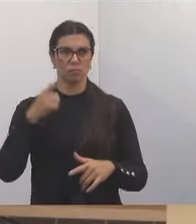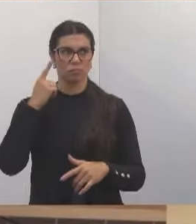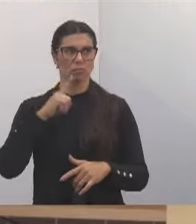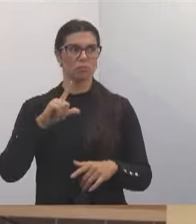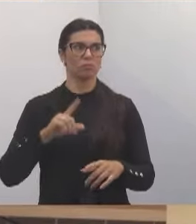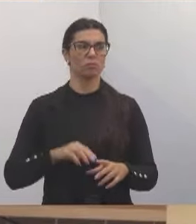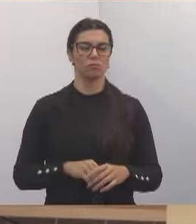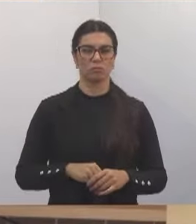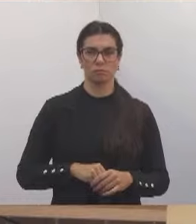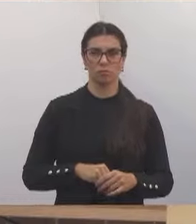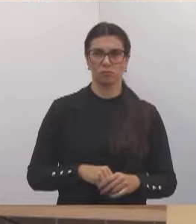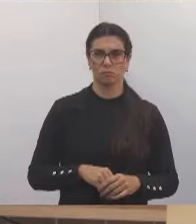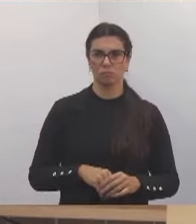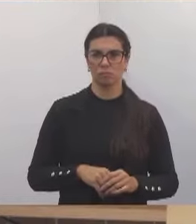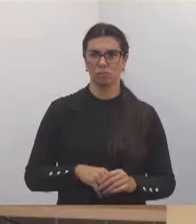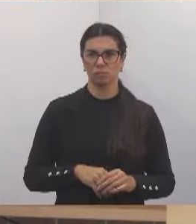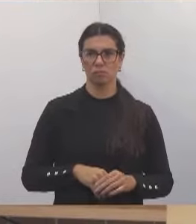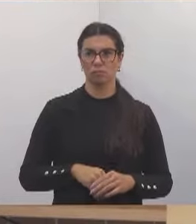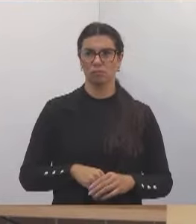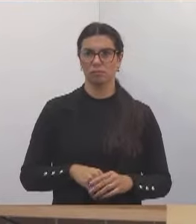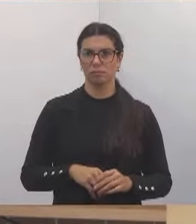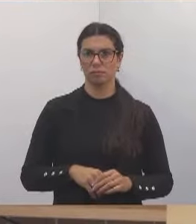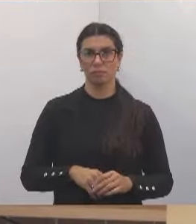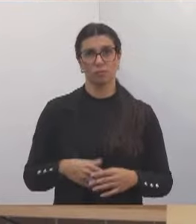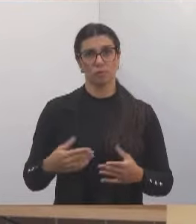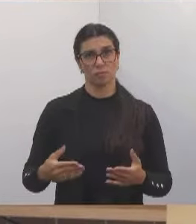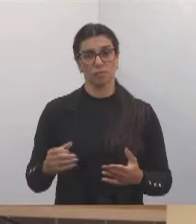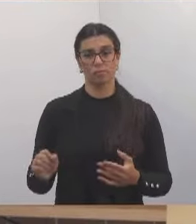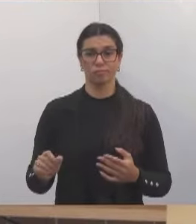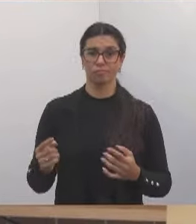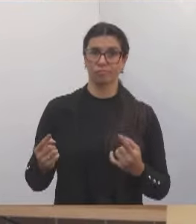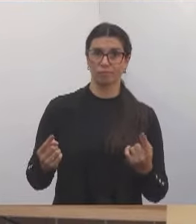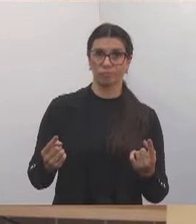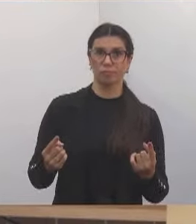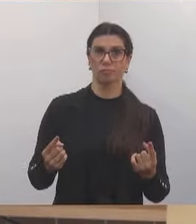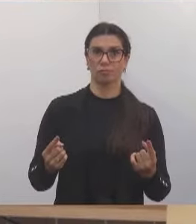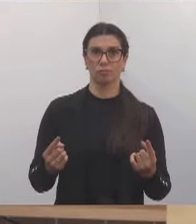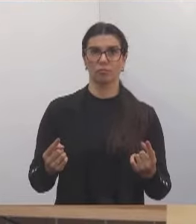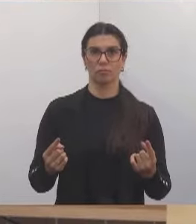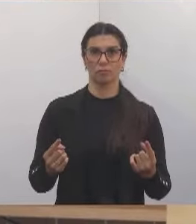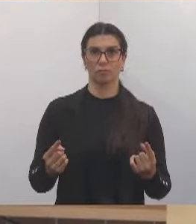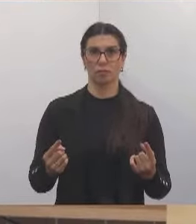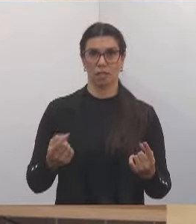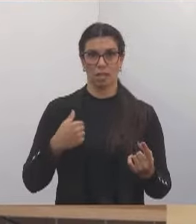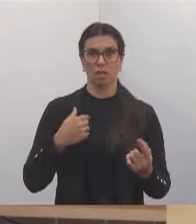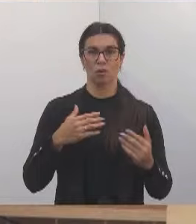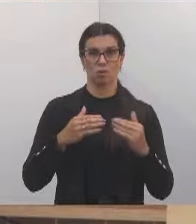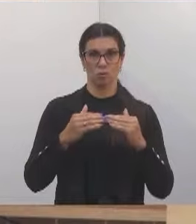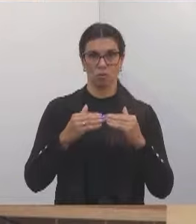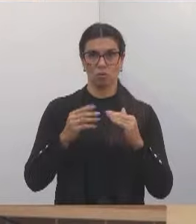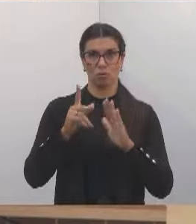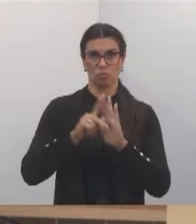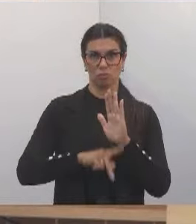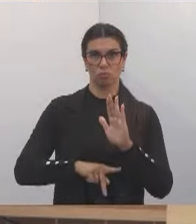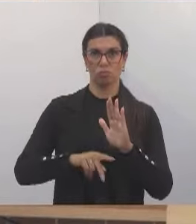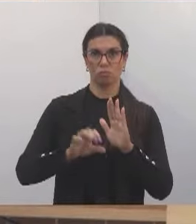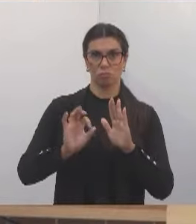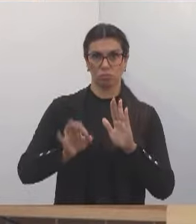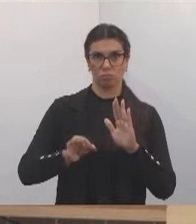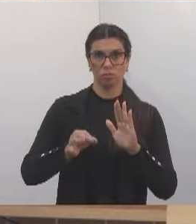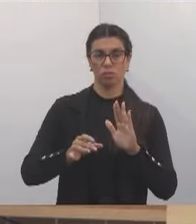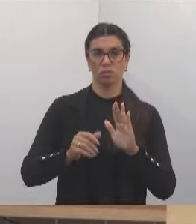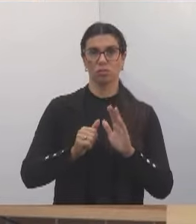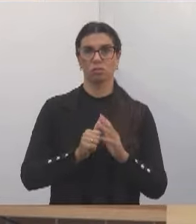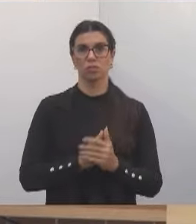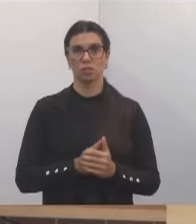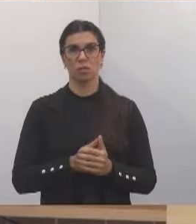termo de aliança aí. Porque já que é para um, é para dois. Então, sou favorável a esse projeto, vamos respeitar